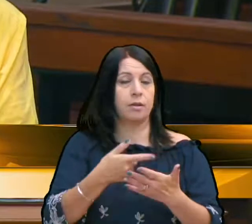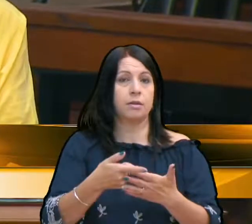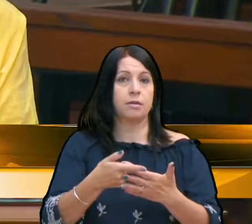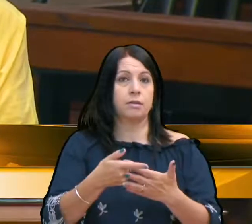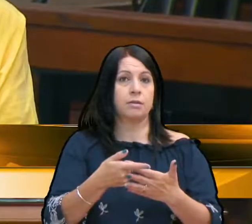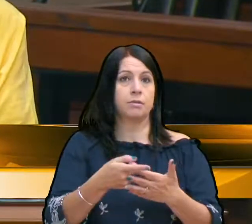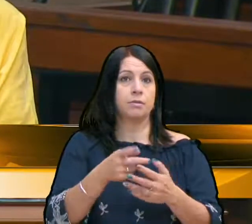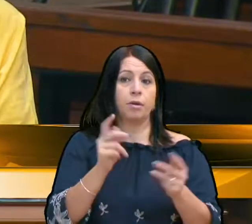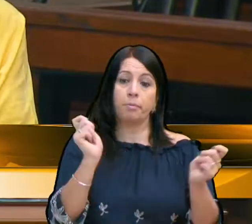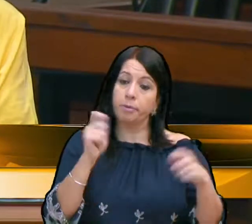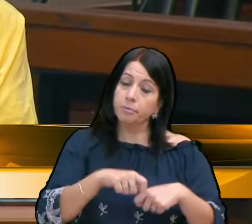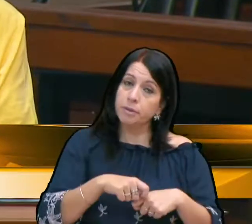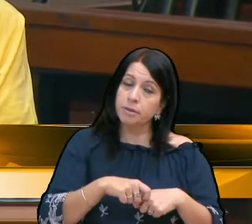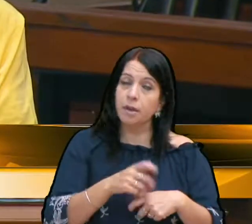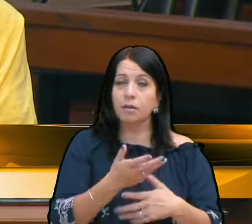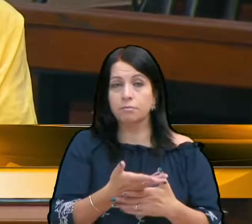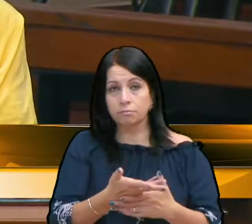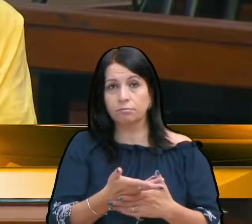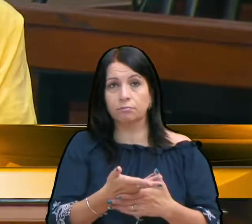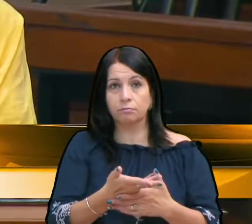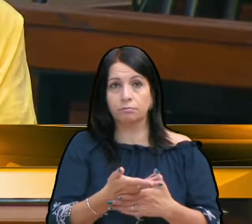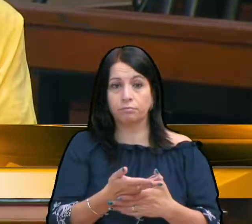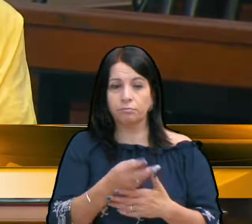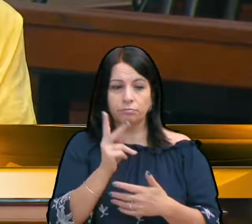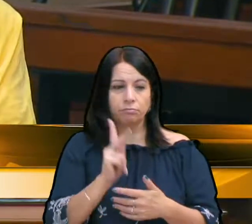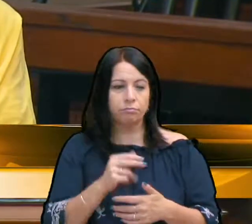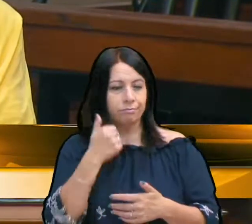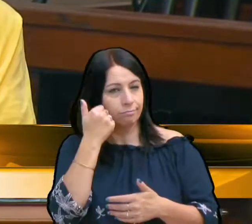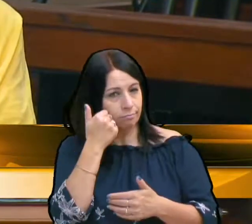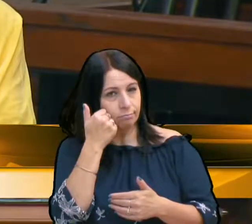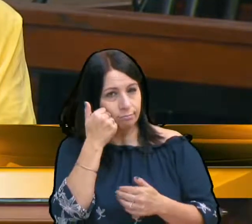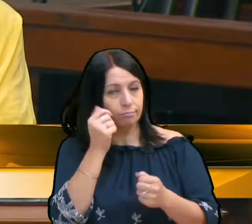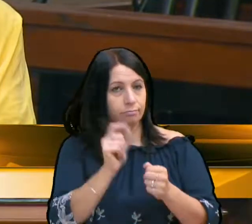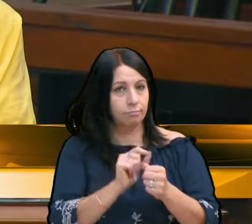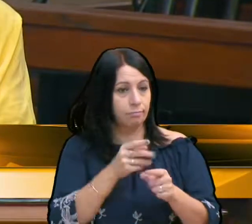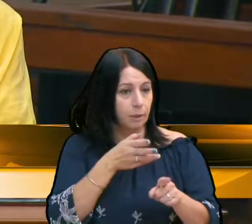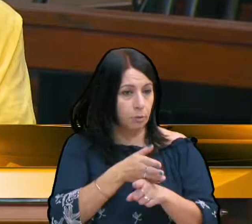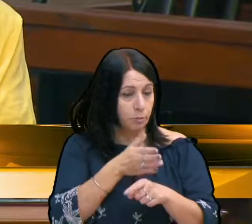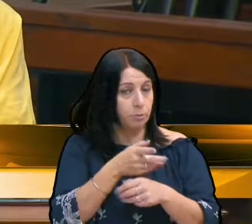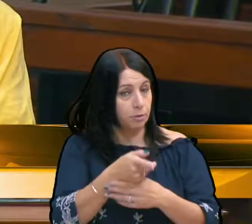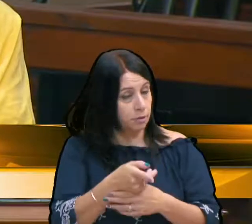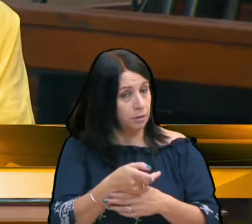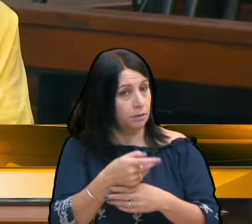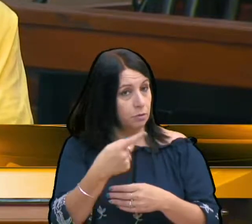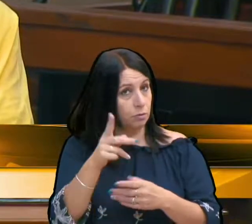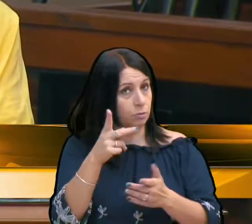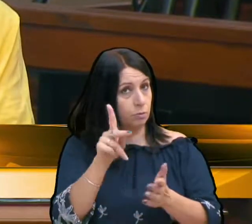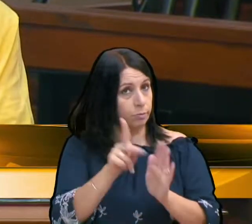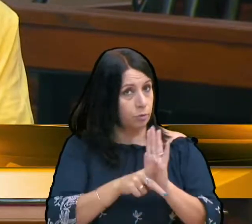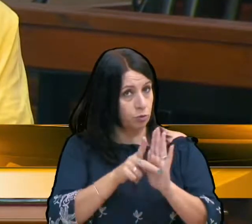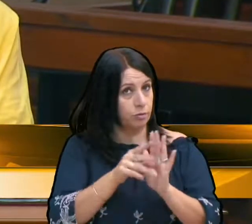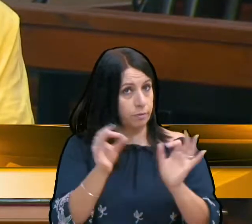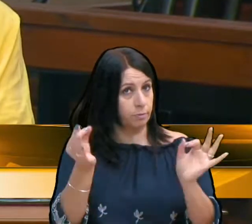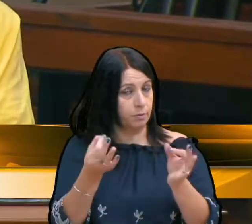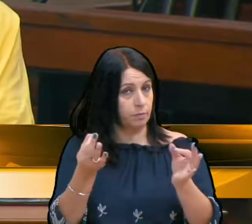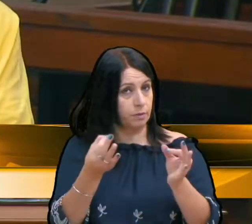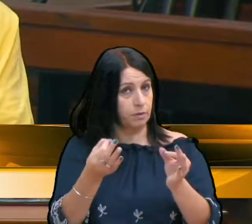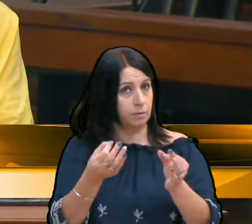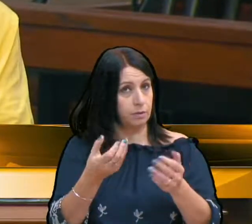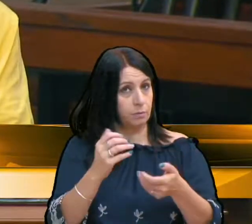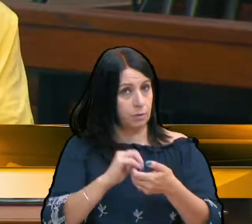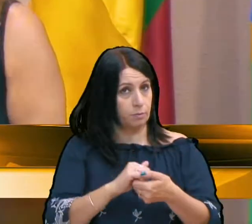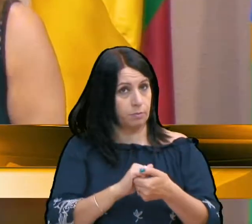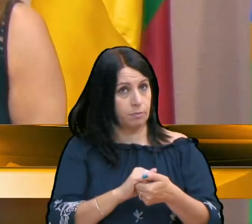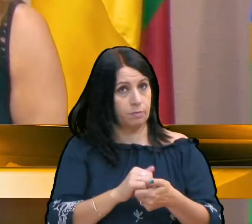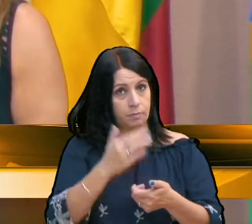a possibilidade desses picaretas, eu acho que o seu projeto ficaria perfeito, mas lhe cumprimento pela iniciativa.